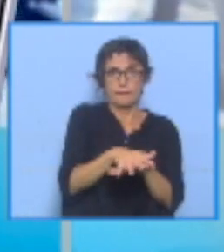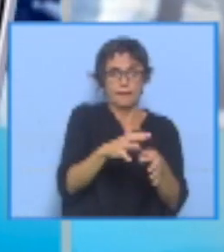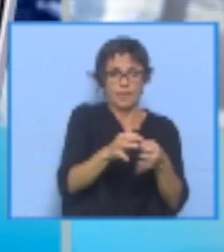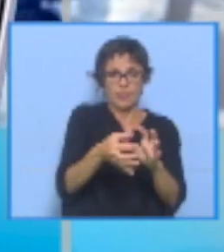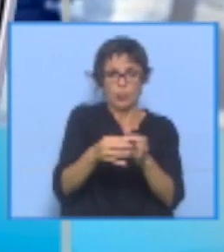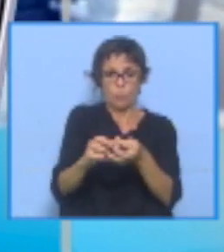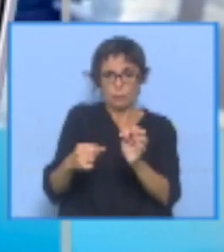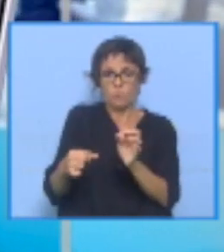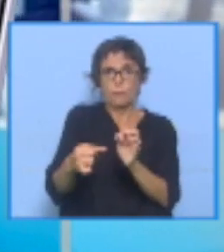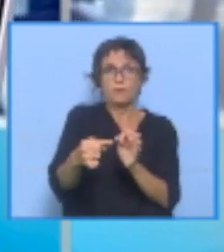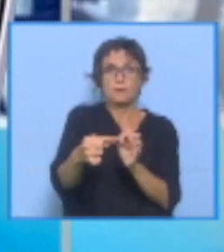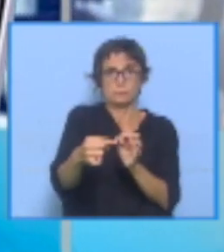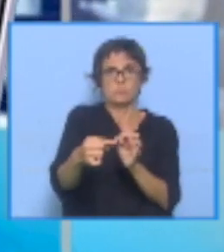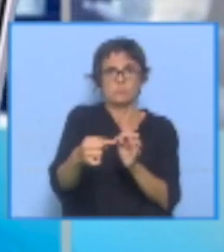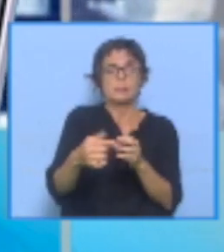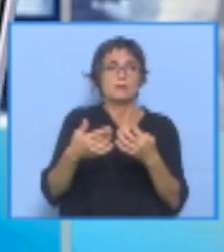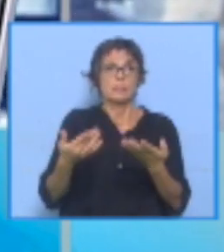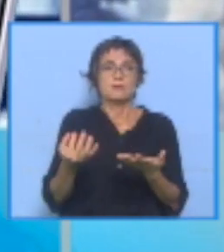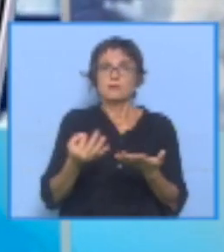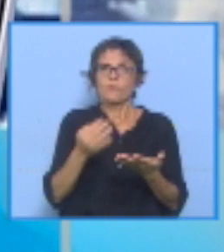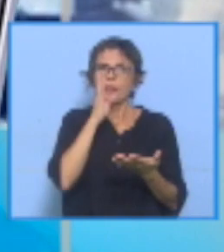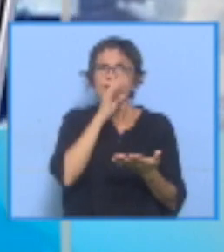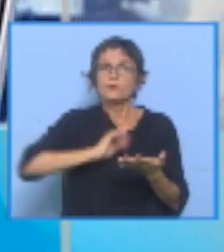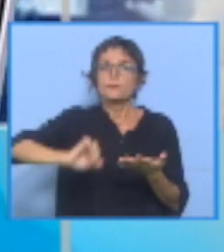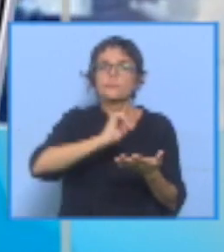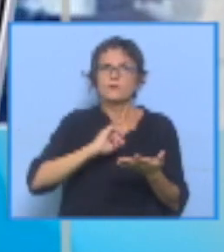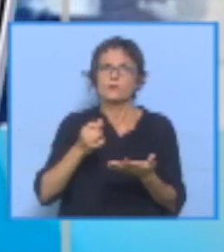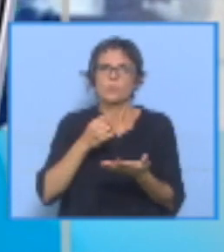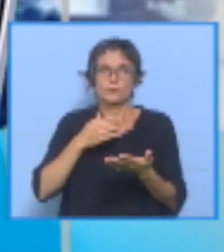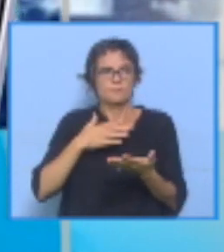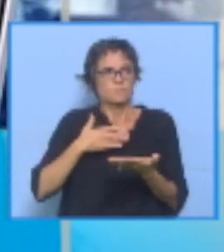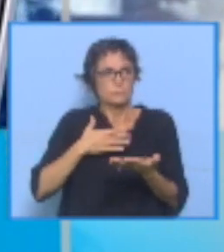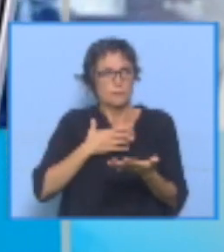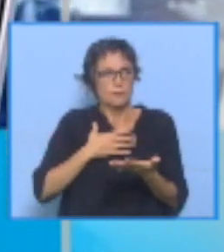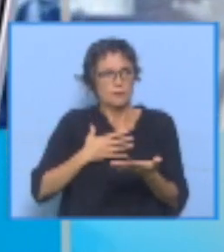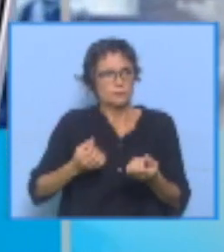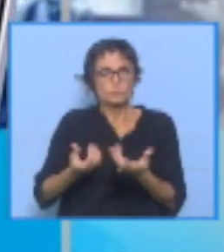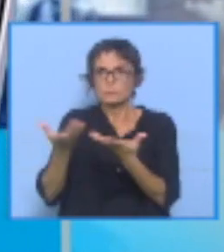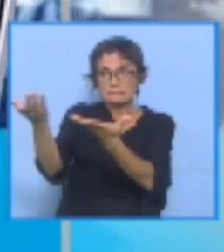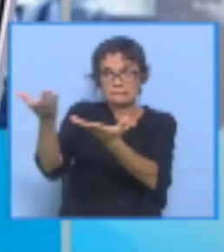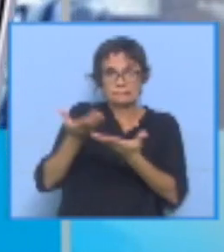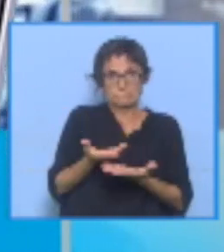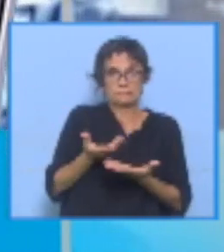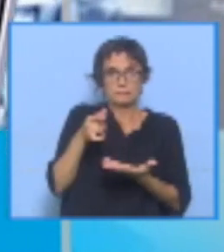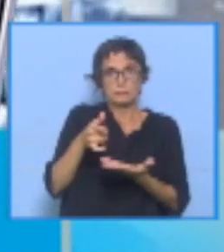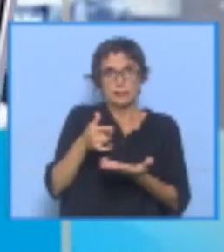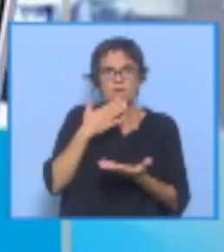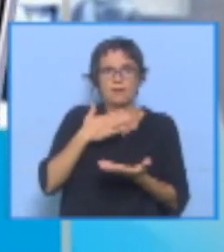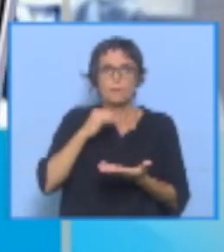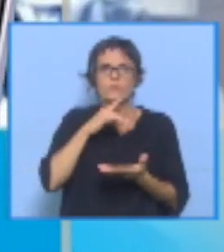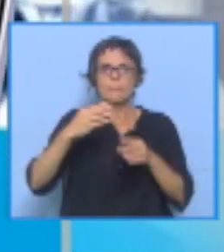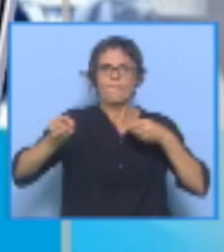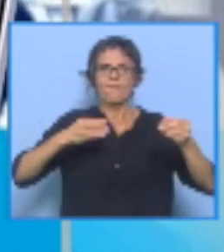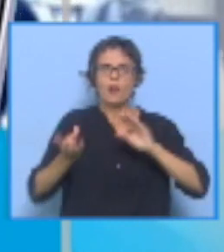permite-nos sermos mais flexíveis e não ficarmos tão presos à estrutura. A estrutura precisa de ser renovada e